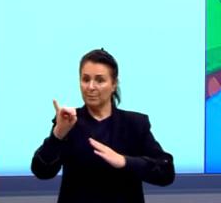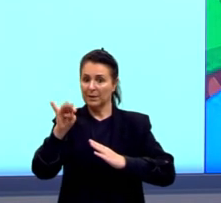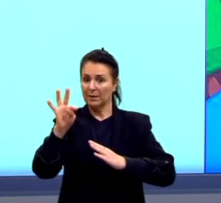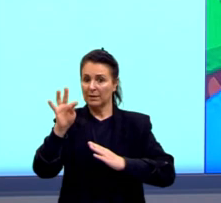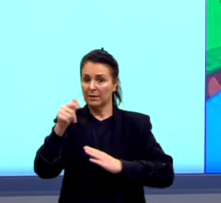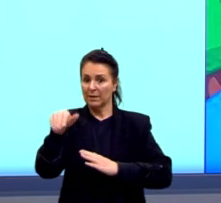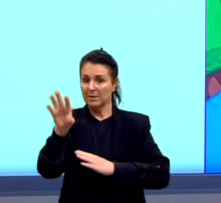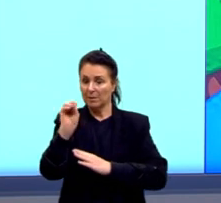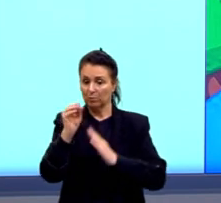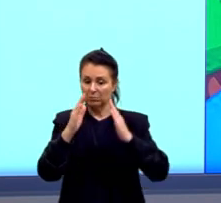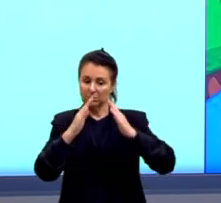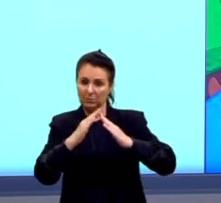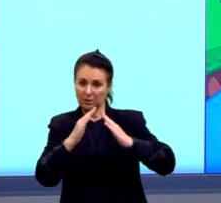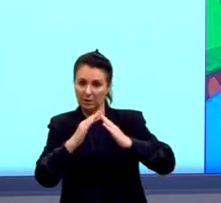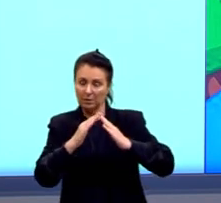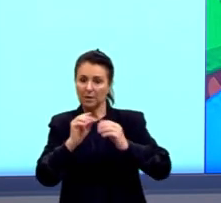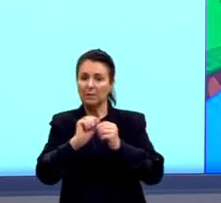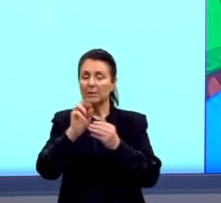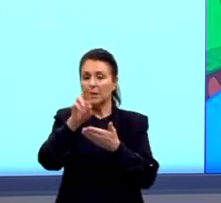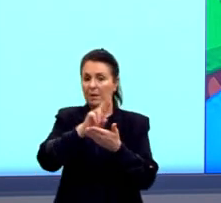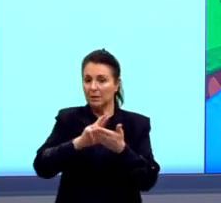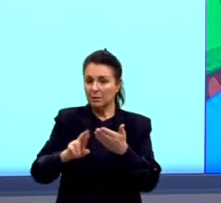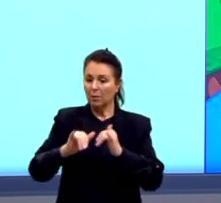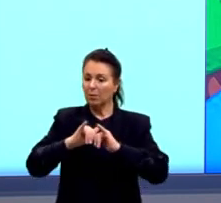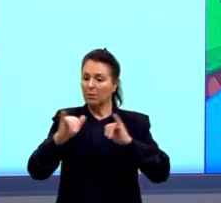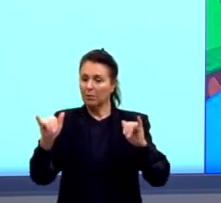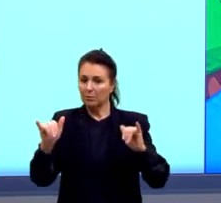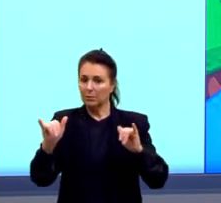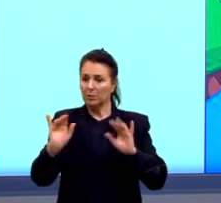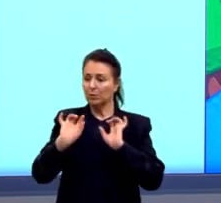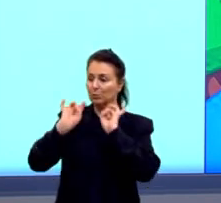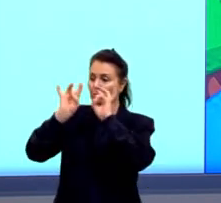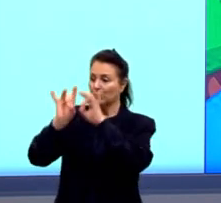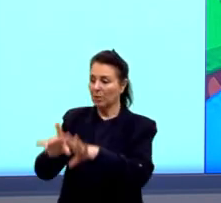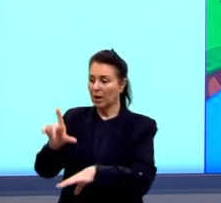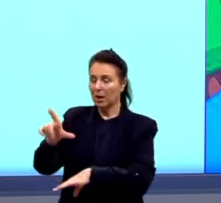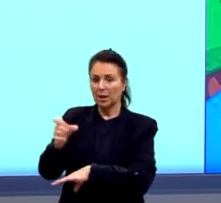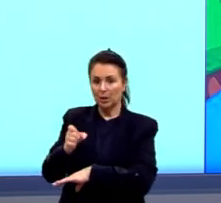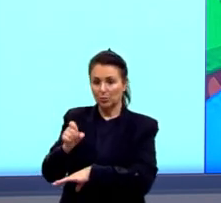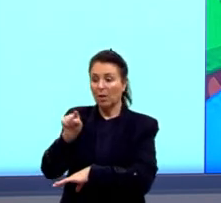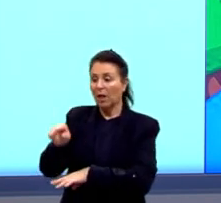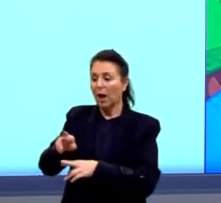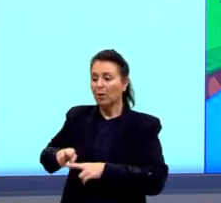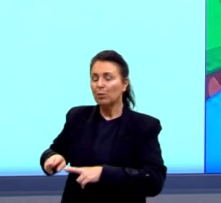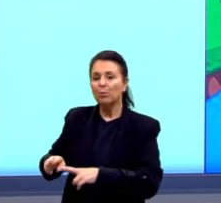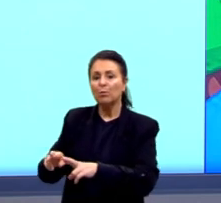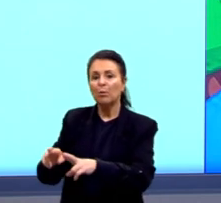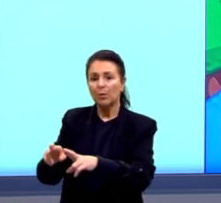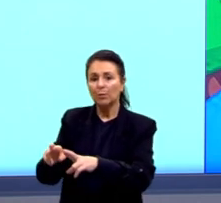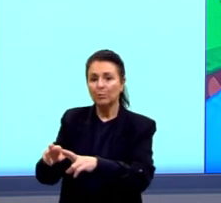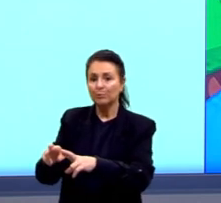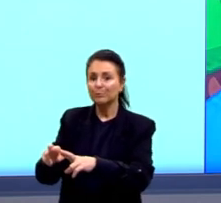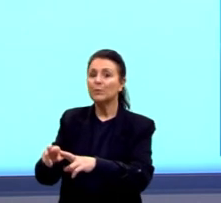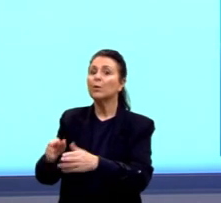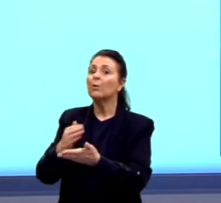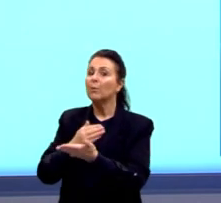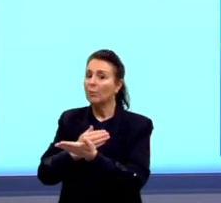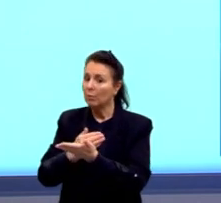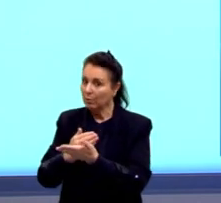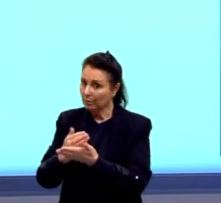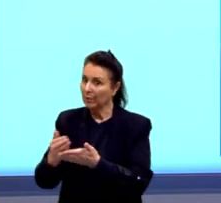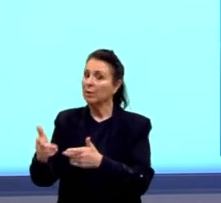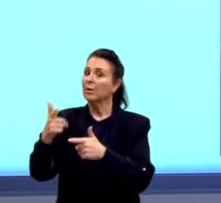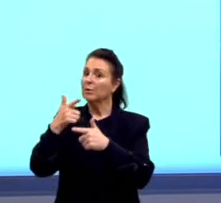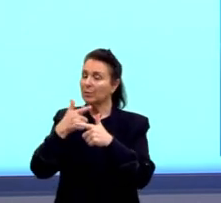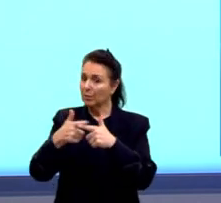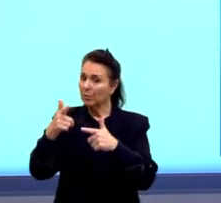redação sobre isso a gente pode dizer que jogar lixo no Rio já causa pode